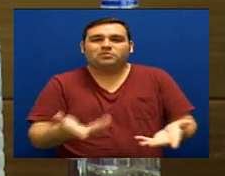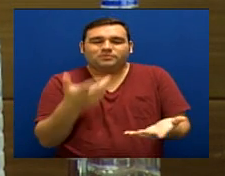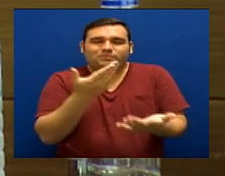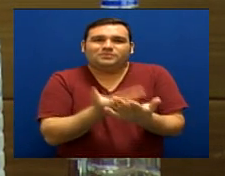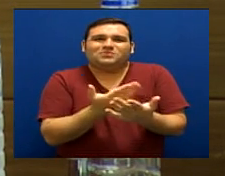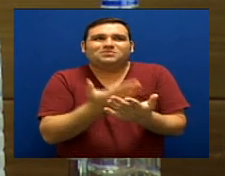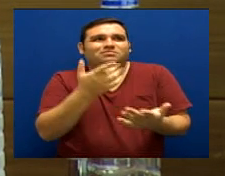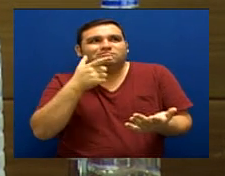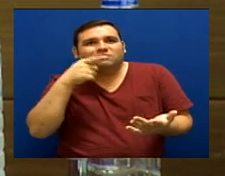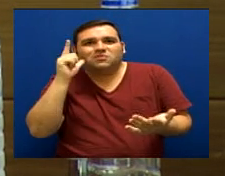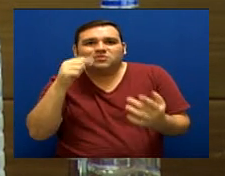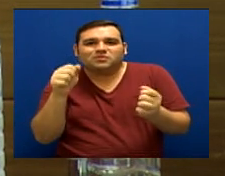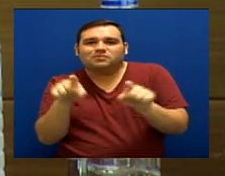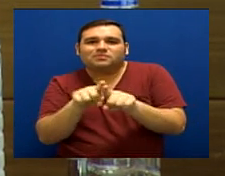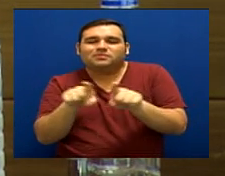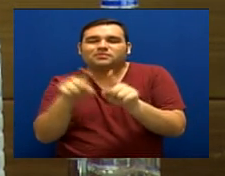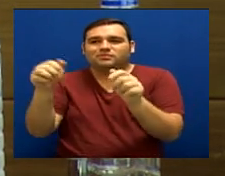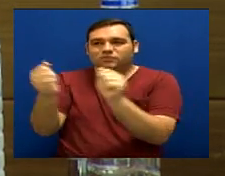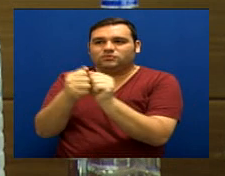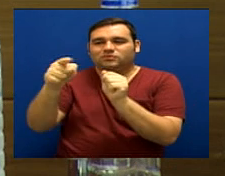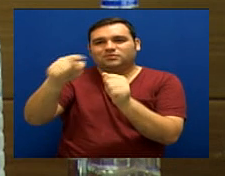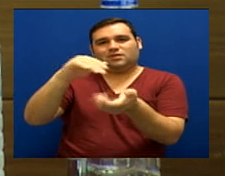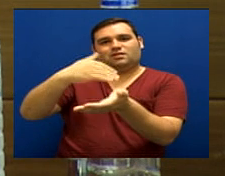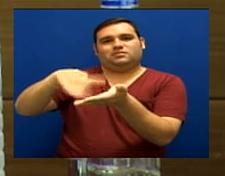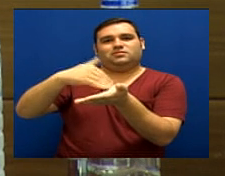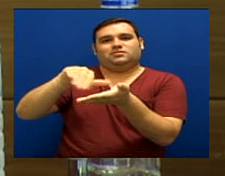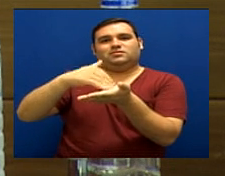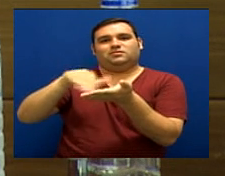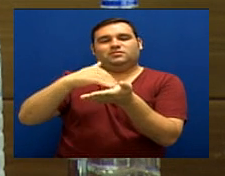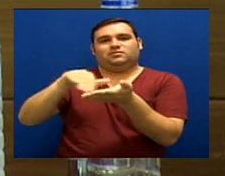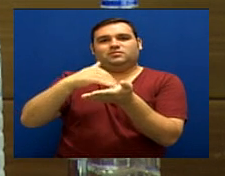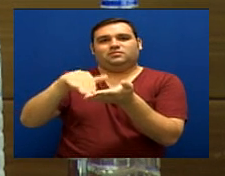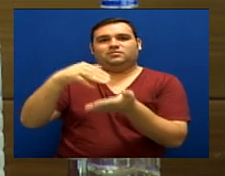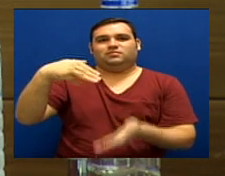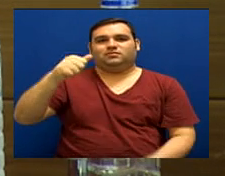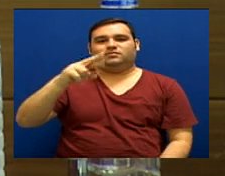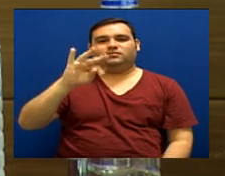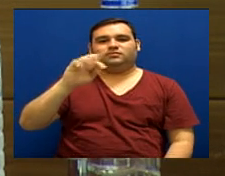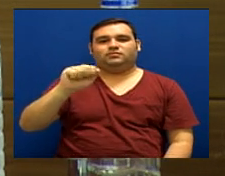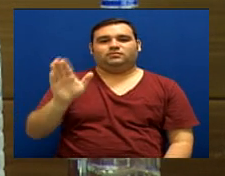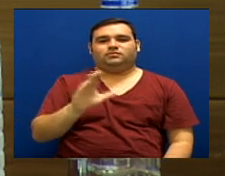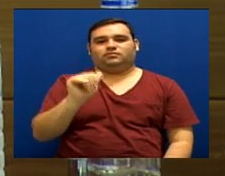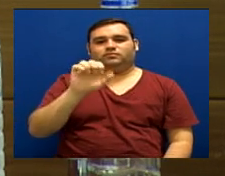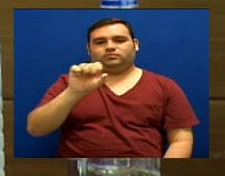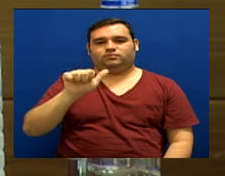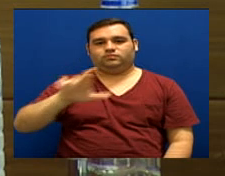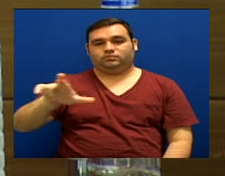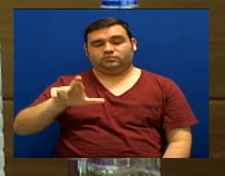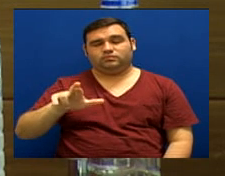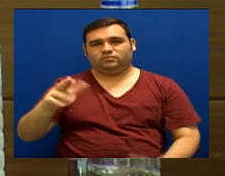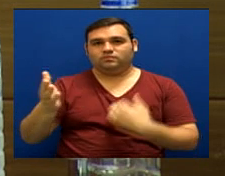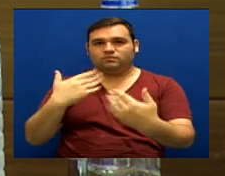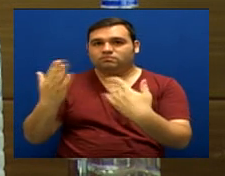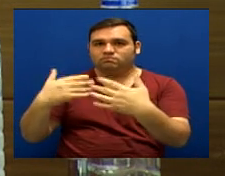ontem juntamente com kaká com a secretária marta caçá é